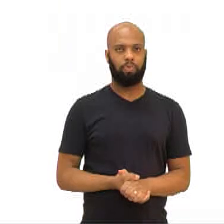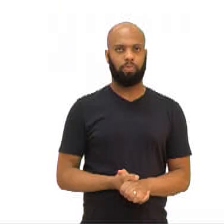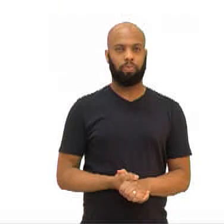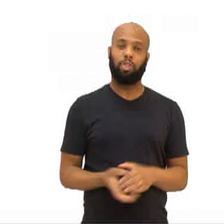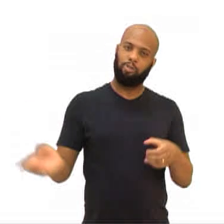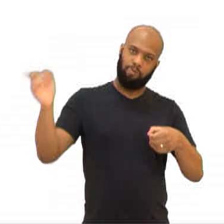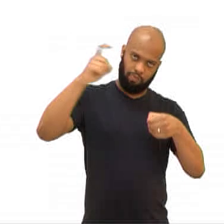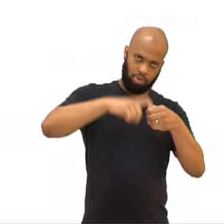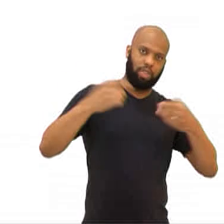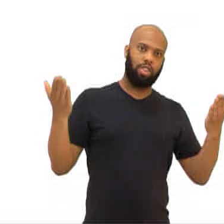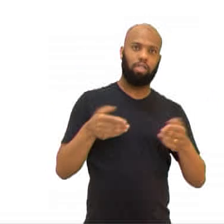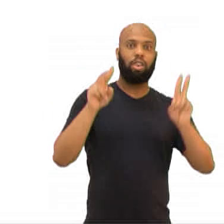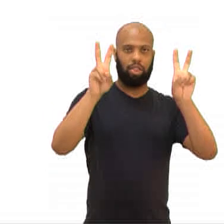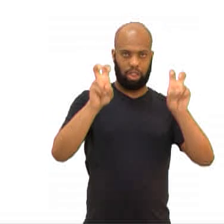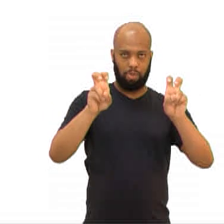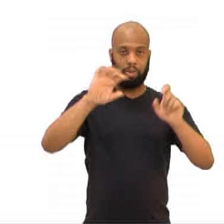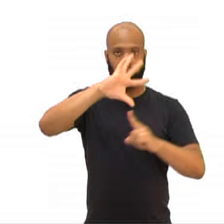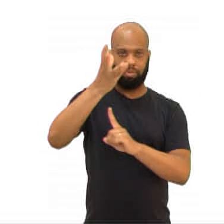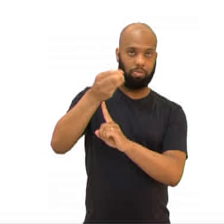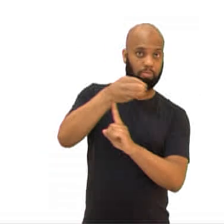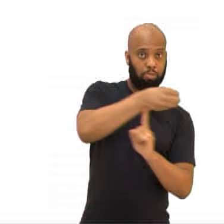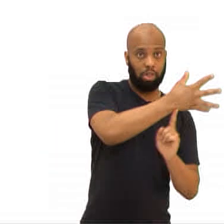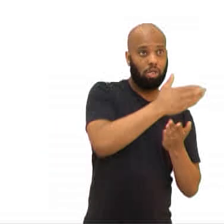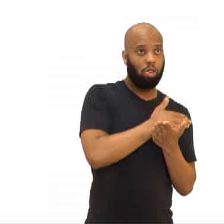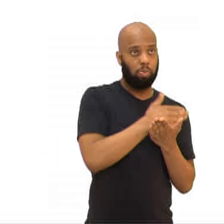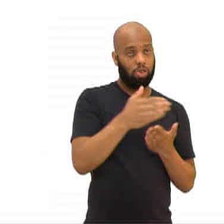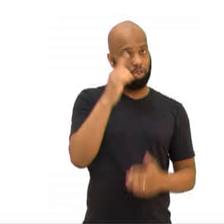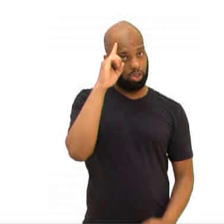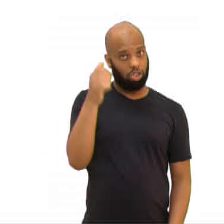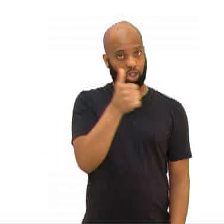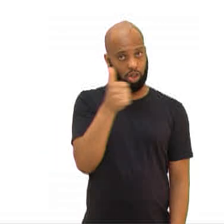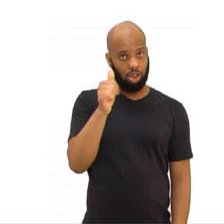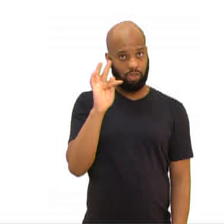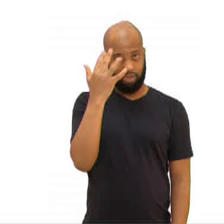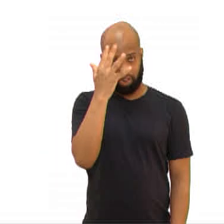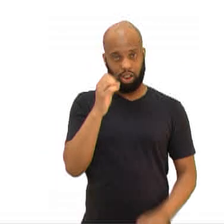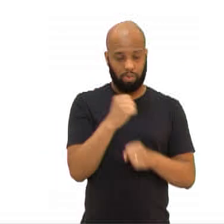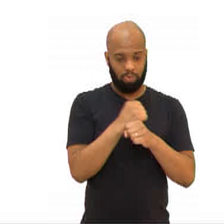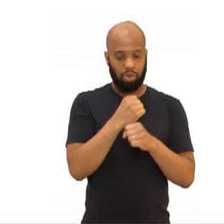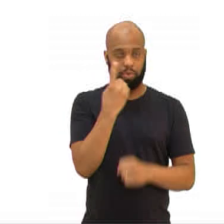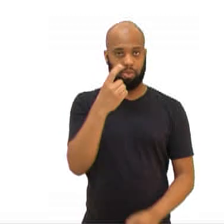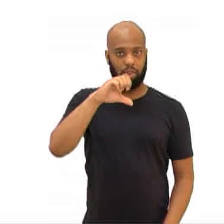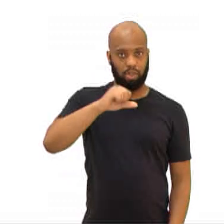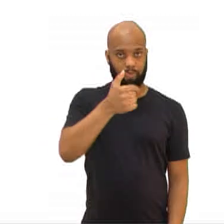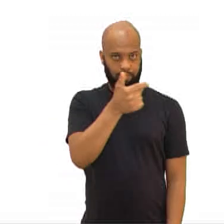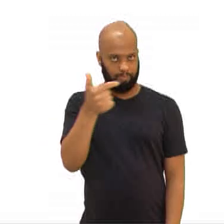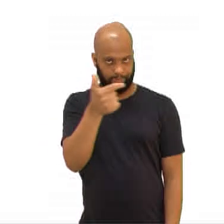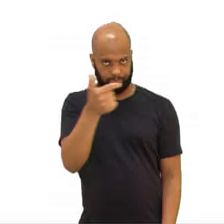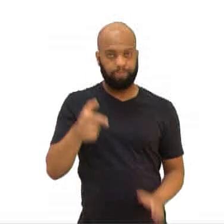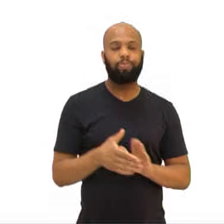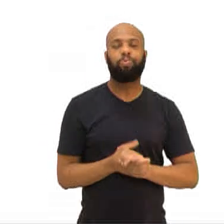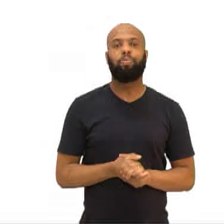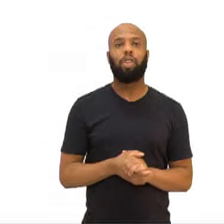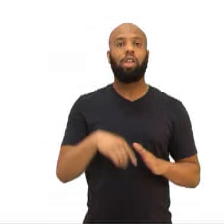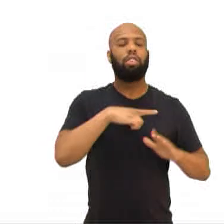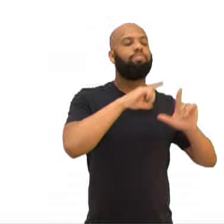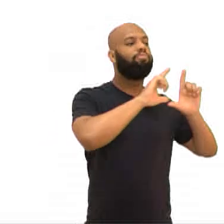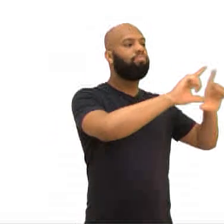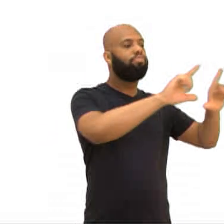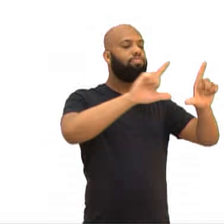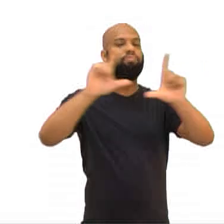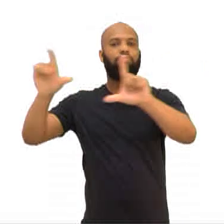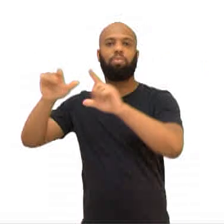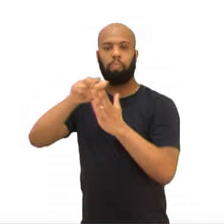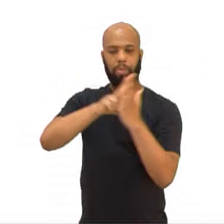Então, retomando, a Semana de Arte Moderna começou no dia 11 de fevereiro de 22, com exposição de